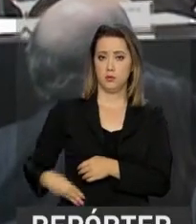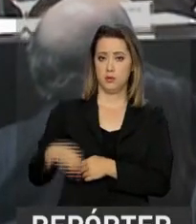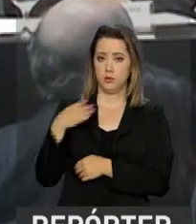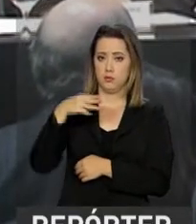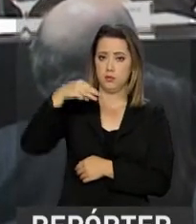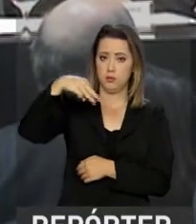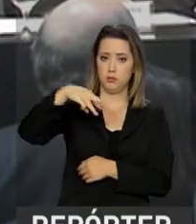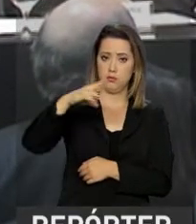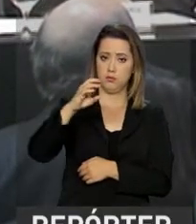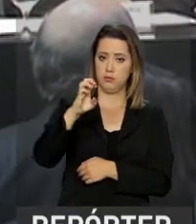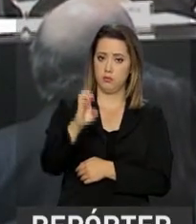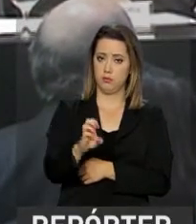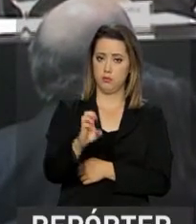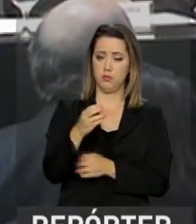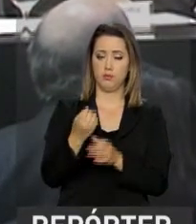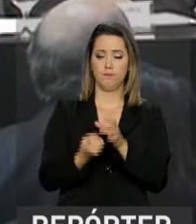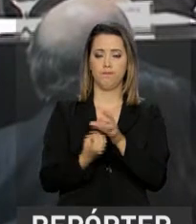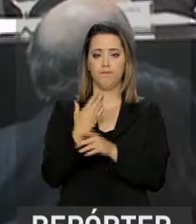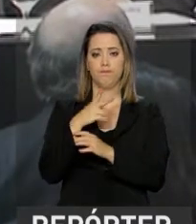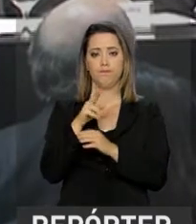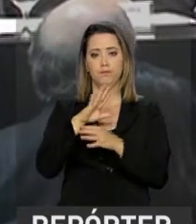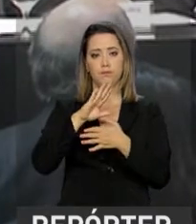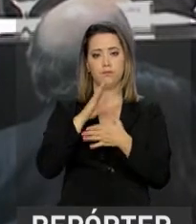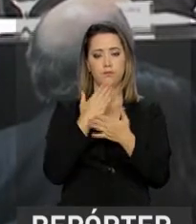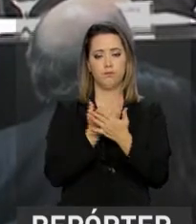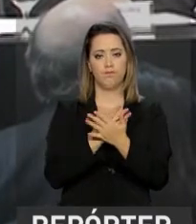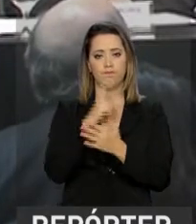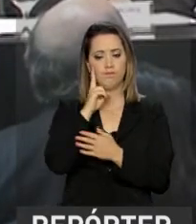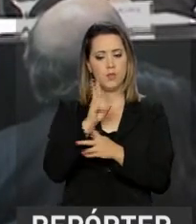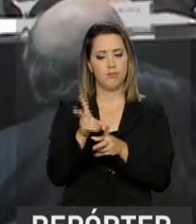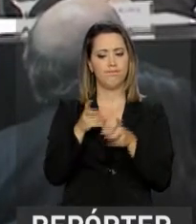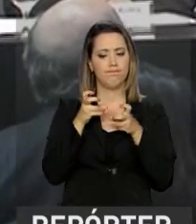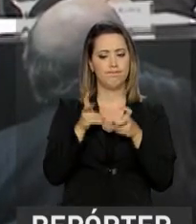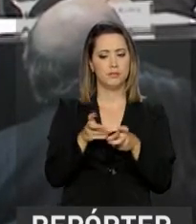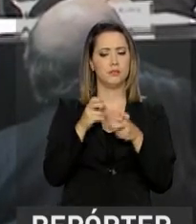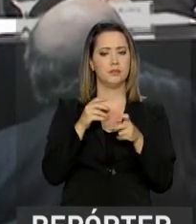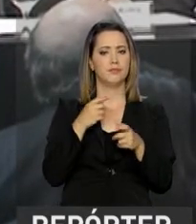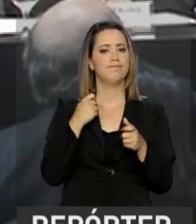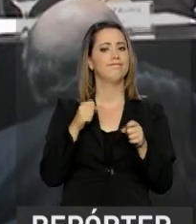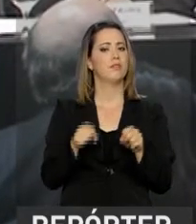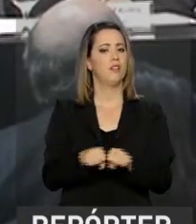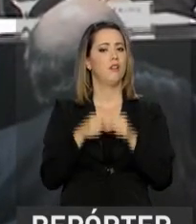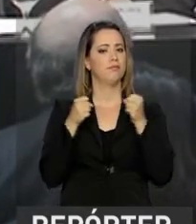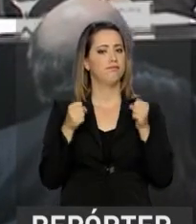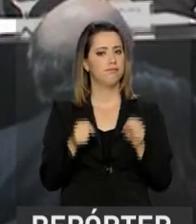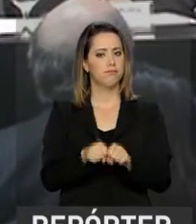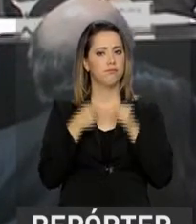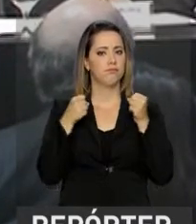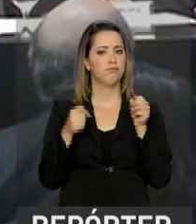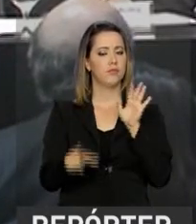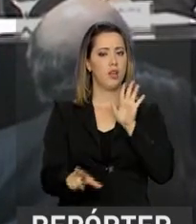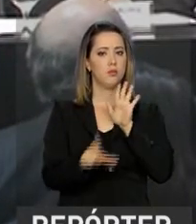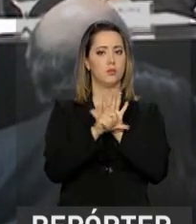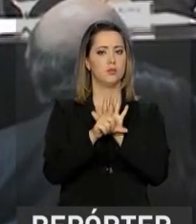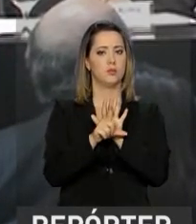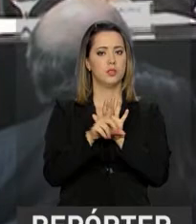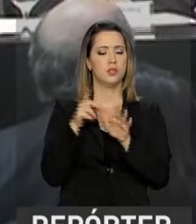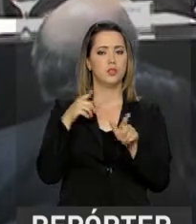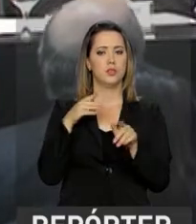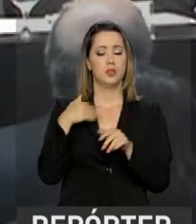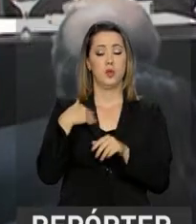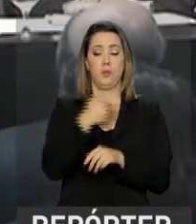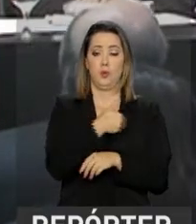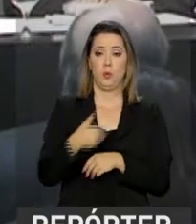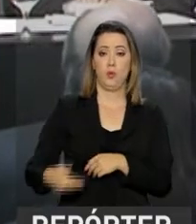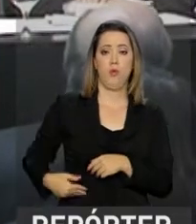Relações Exteriores dos países fundadores do Mercosul constataram repetidas quebras da ordem constitucional venezuelana por ações do